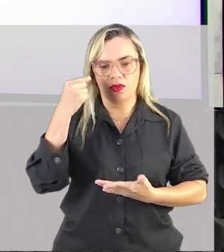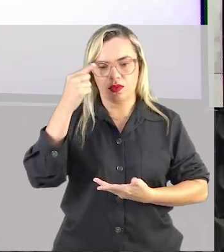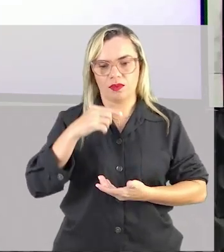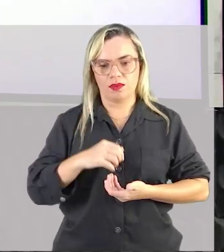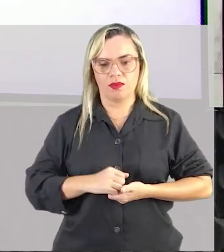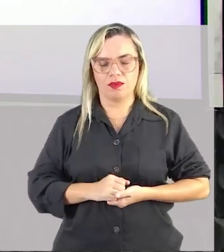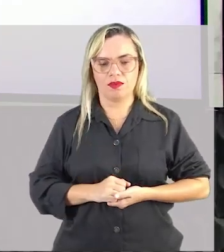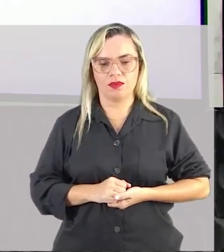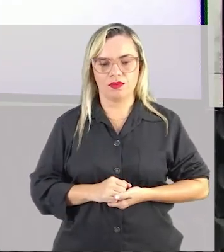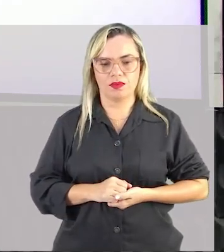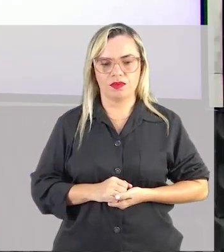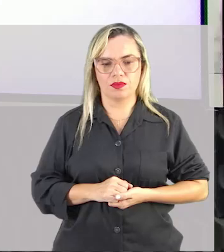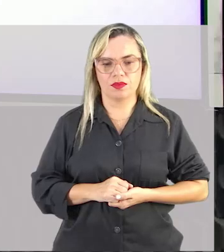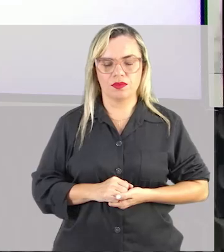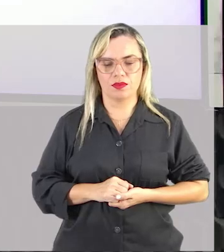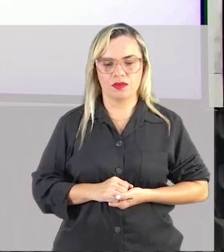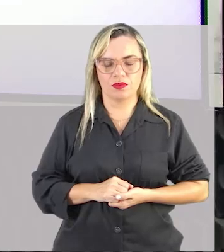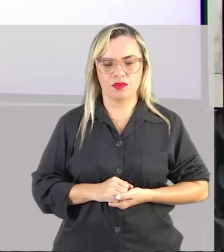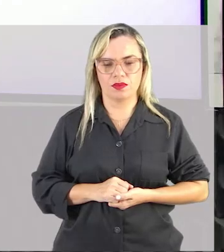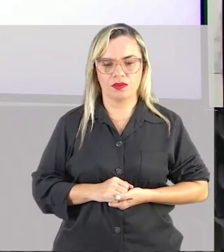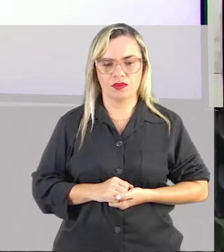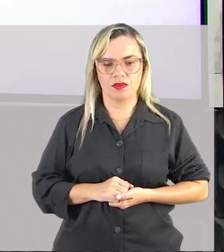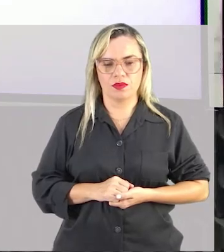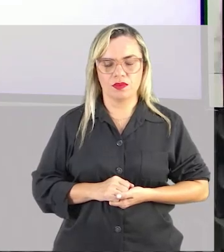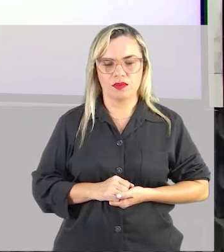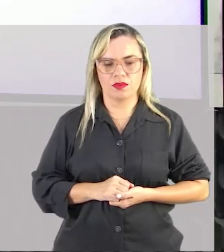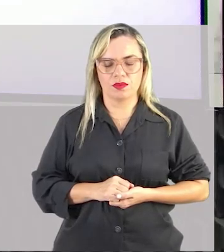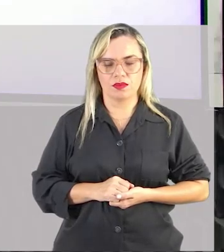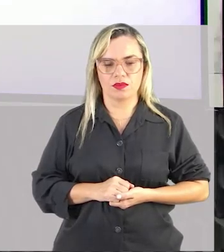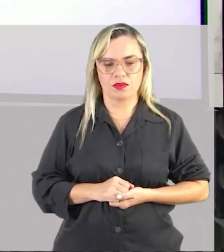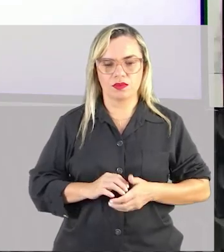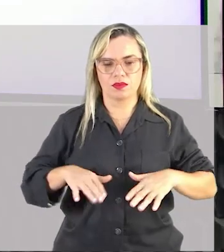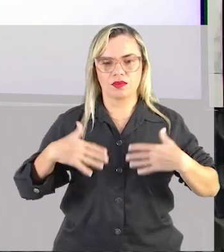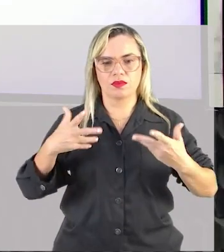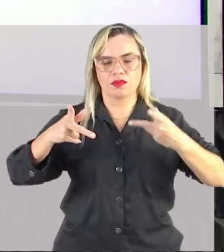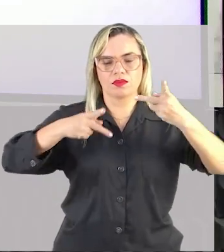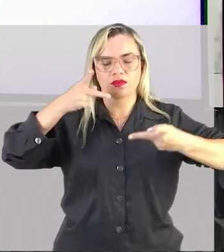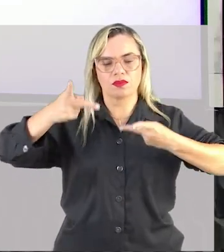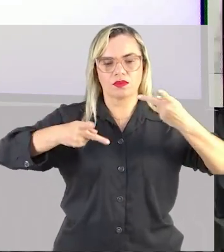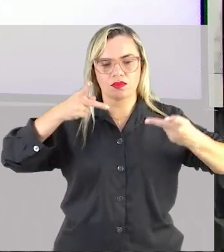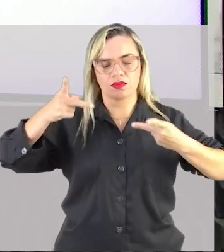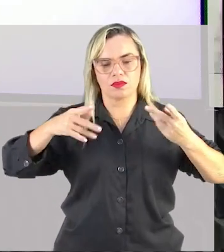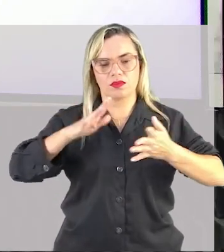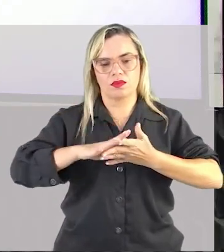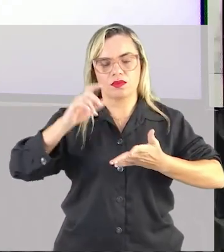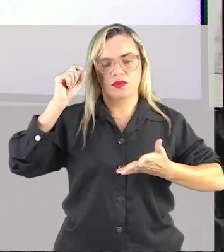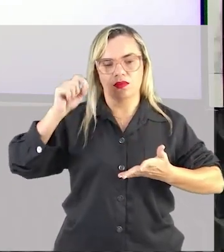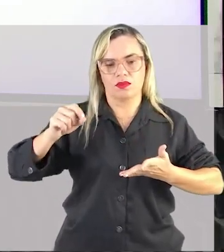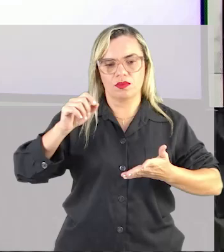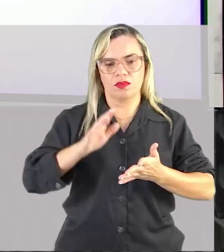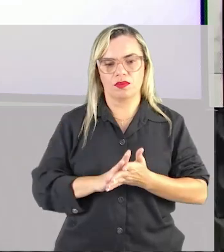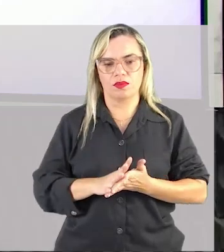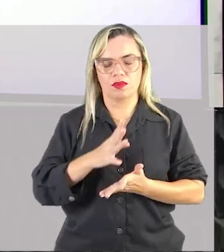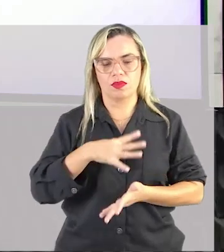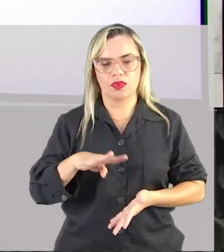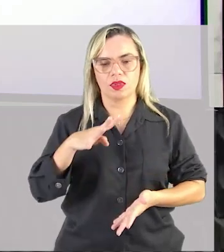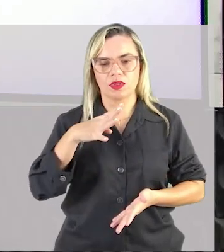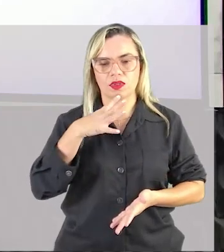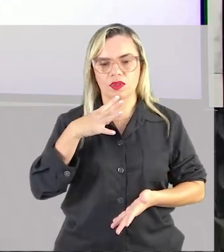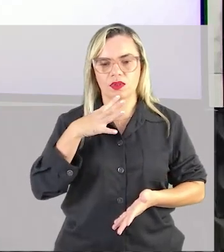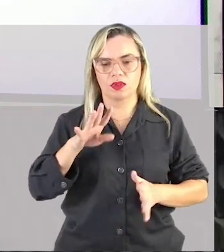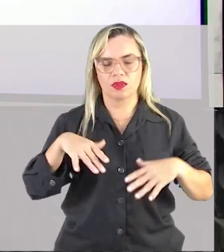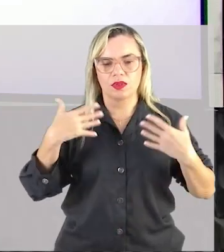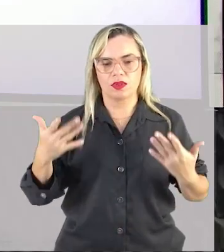respetamos, protegemos nosso patrimônio nacional. Então aqui ele diz, se falam, são reconhecidas. Ou